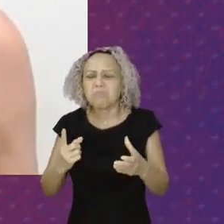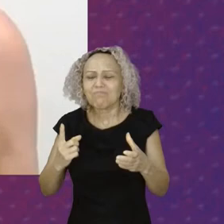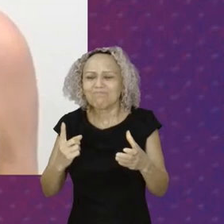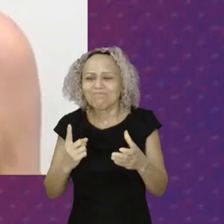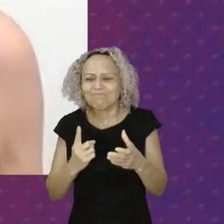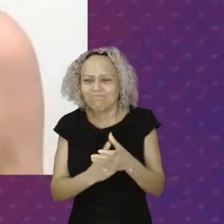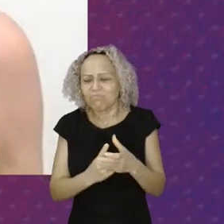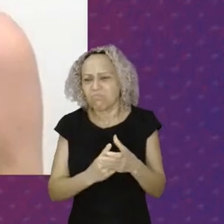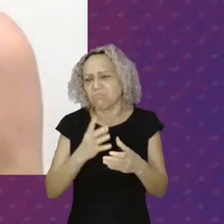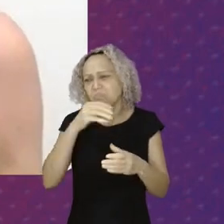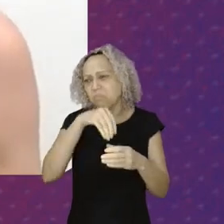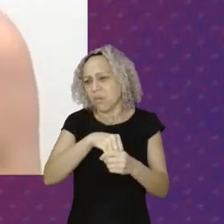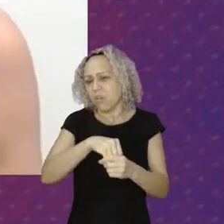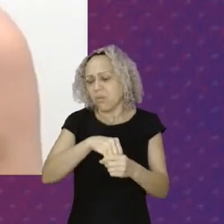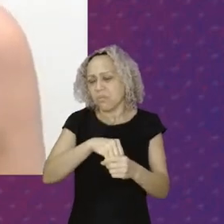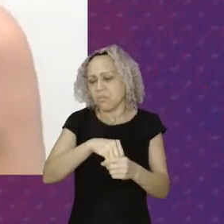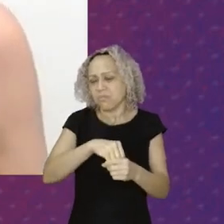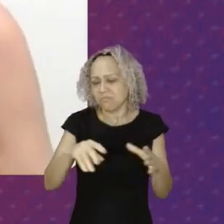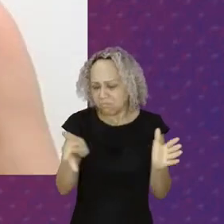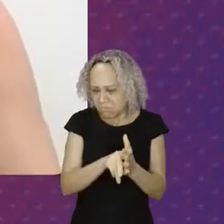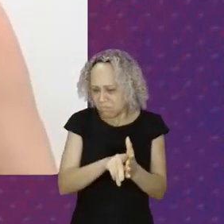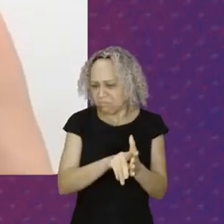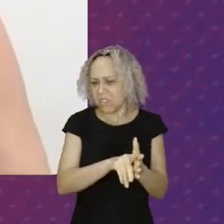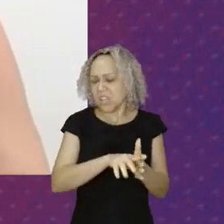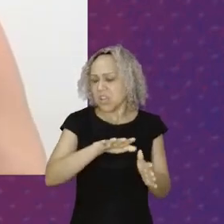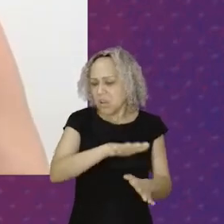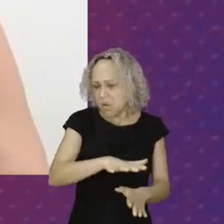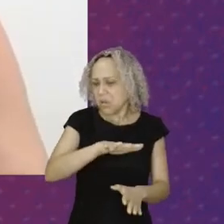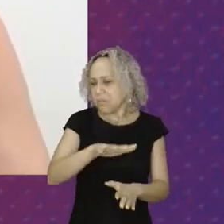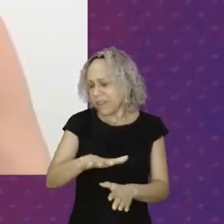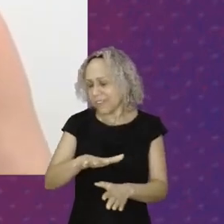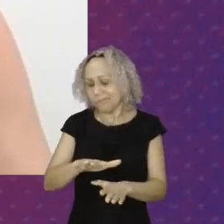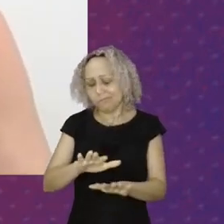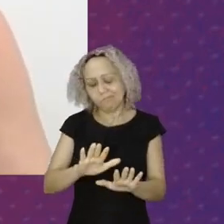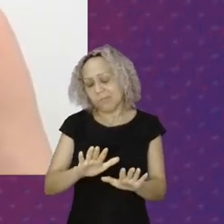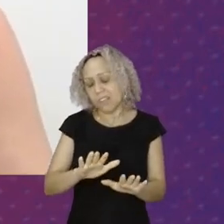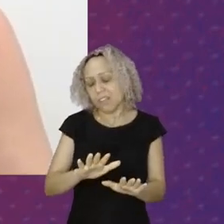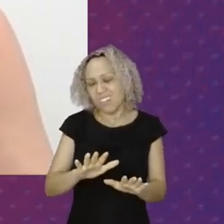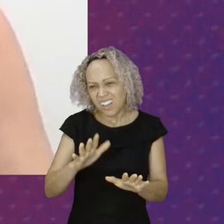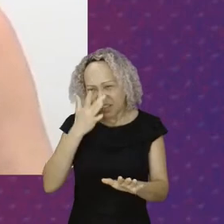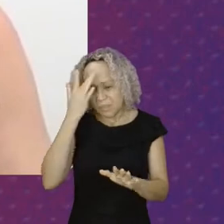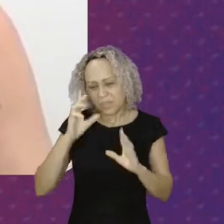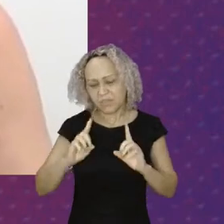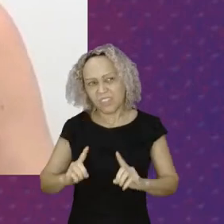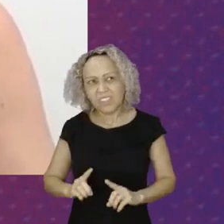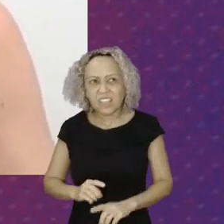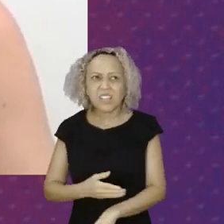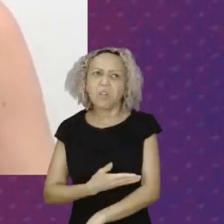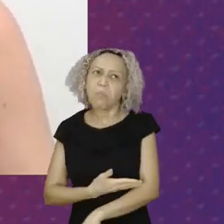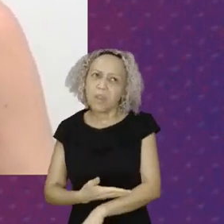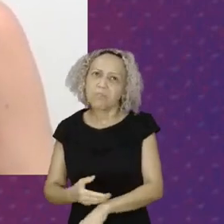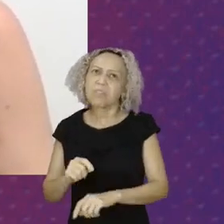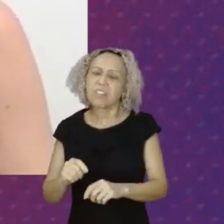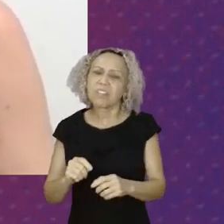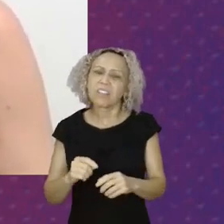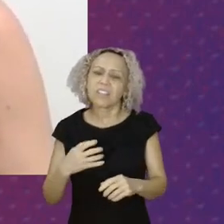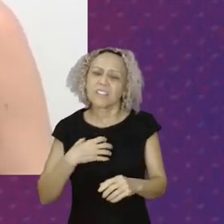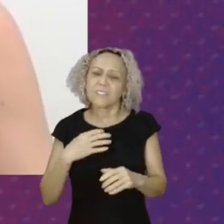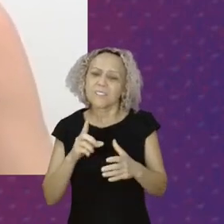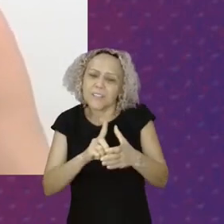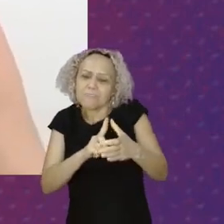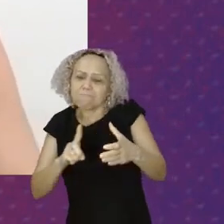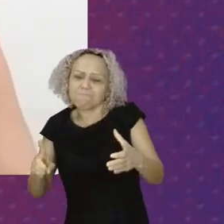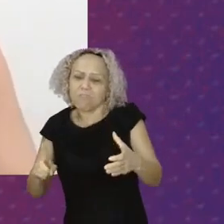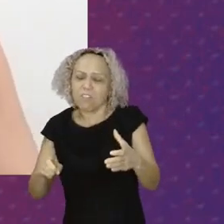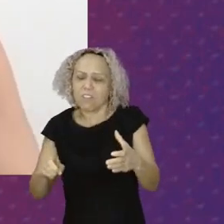pertencente a este ou aquele espaço, porque a sociedade, culturalmente, construiu